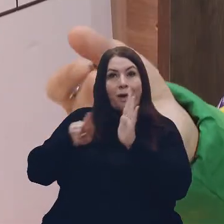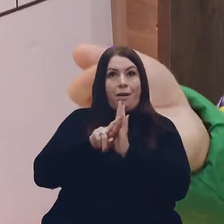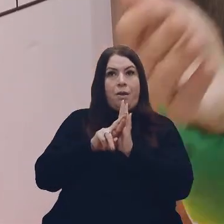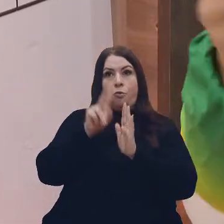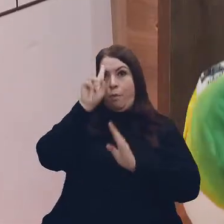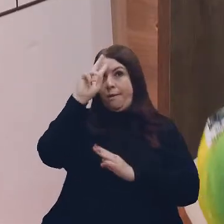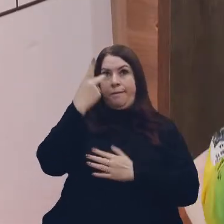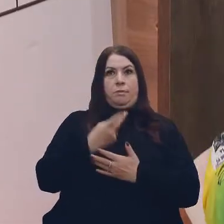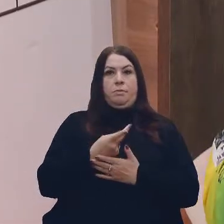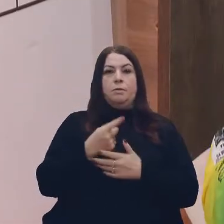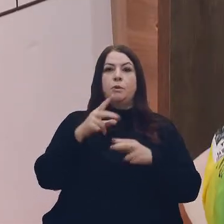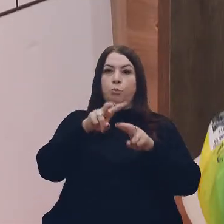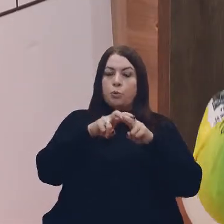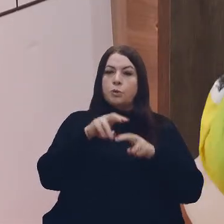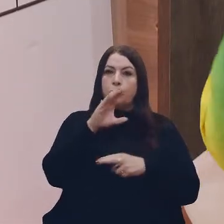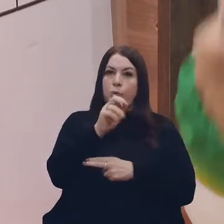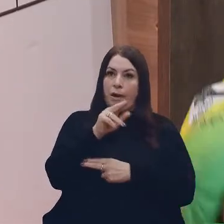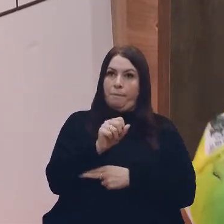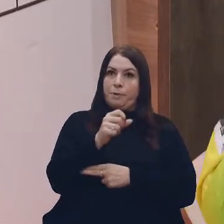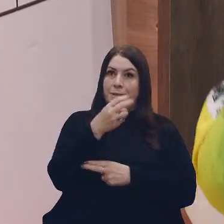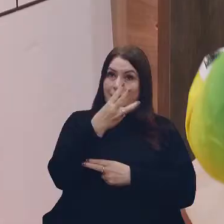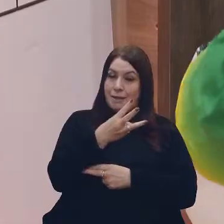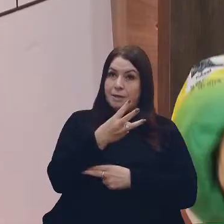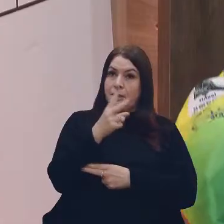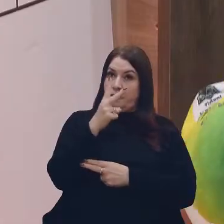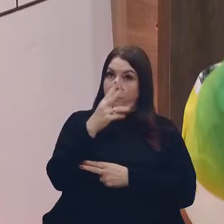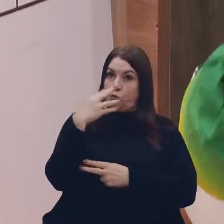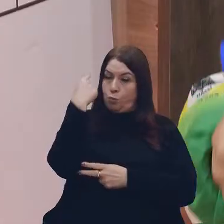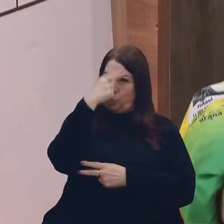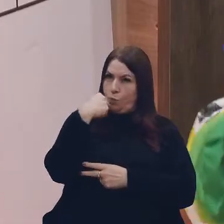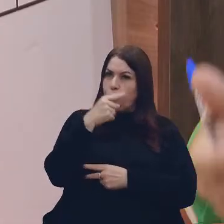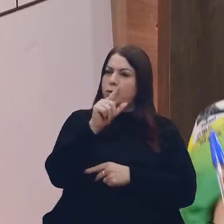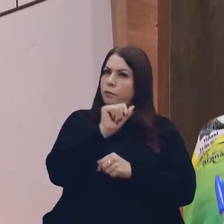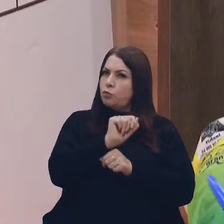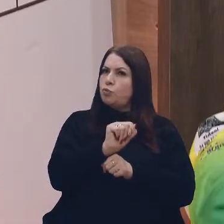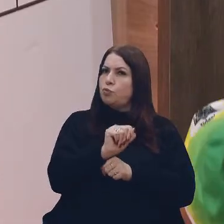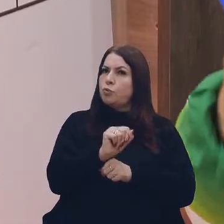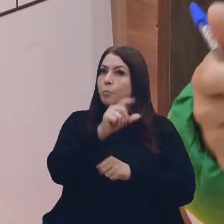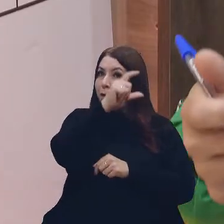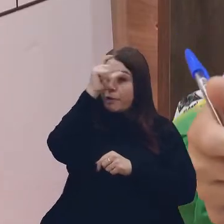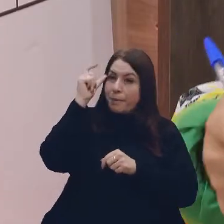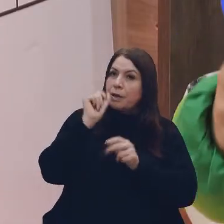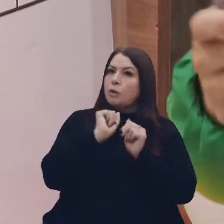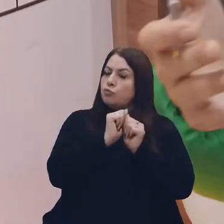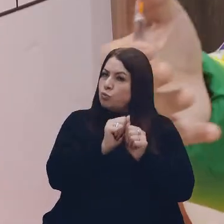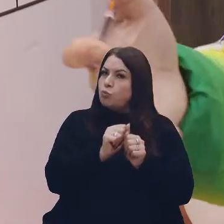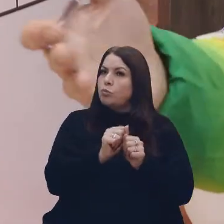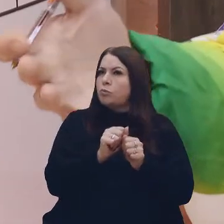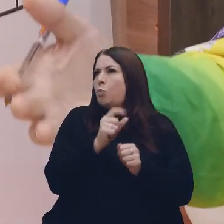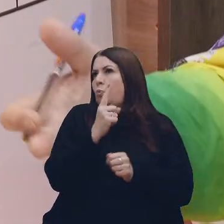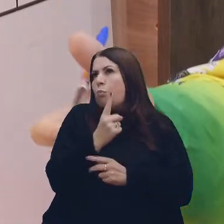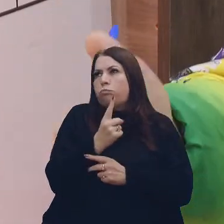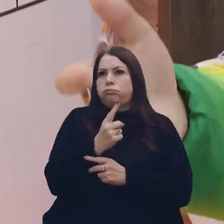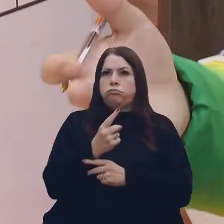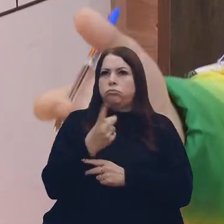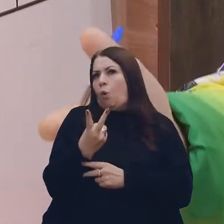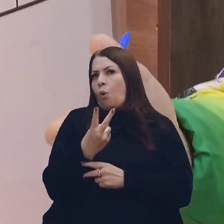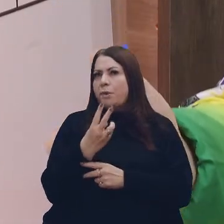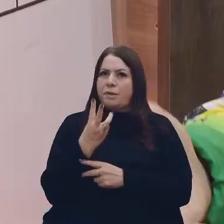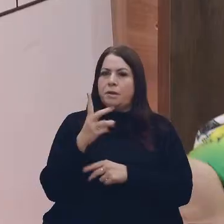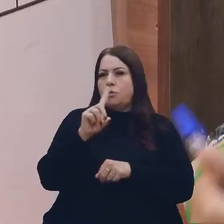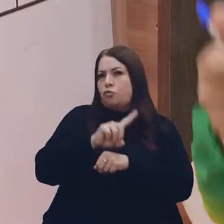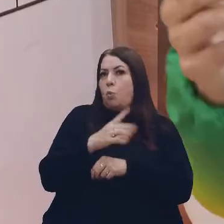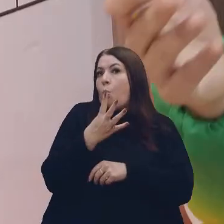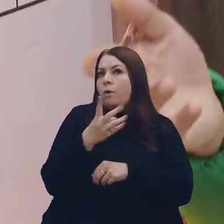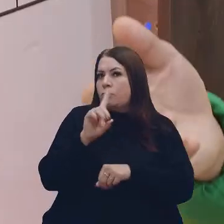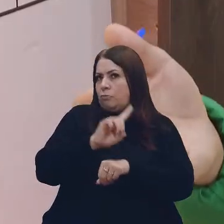CAPS 3, que é 24 horas, né, ele fica ali numa enfermaria durante 1 ou 2 ou 3 dias ou